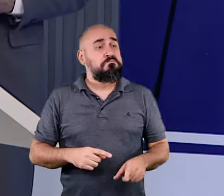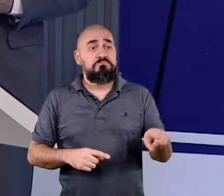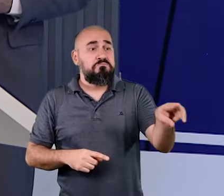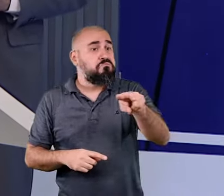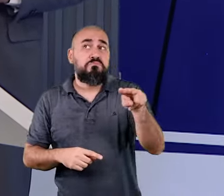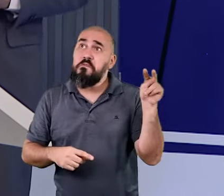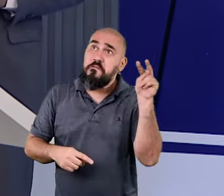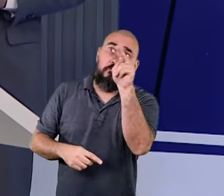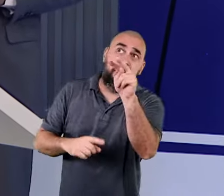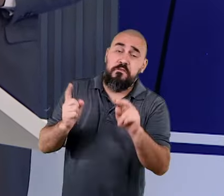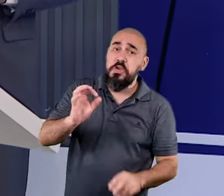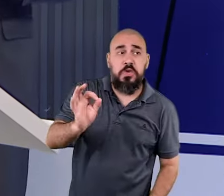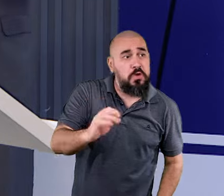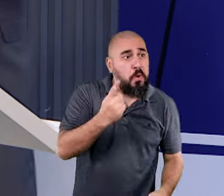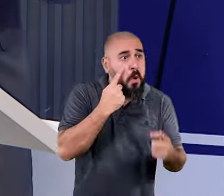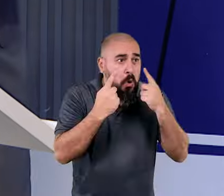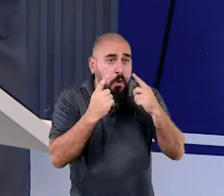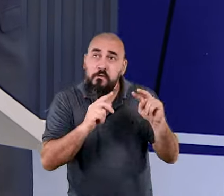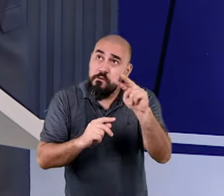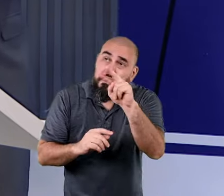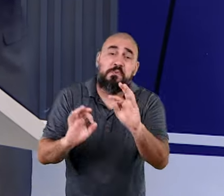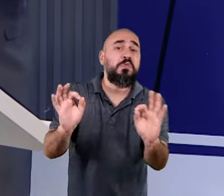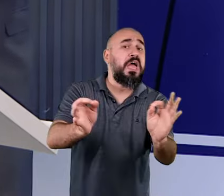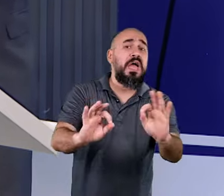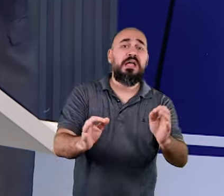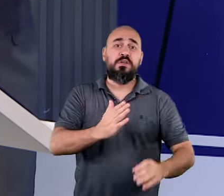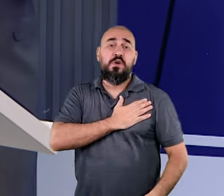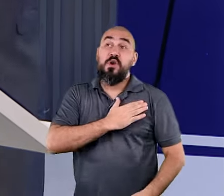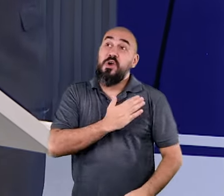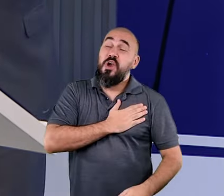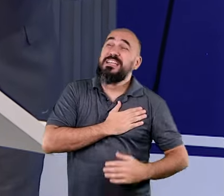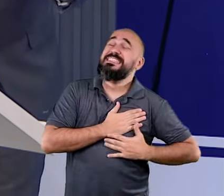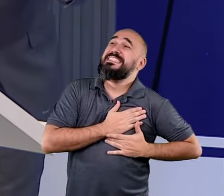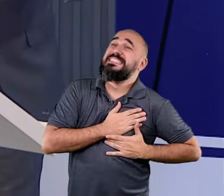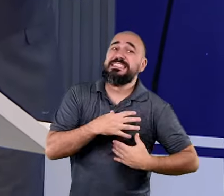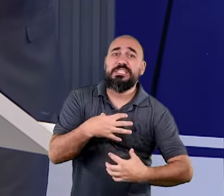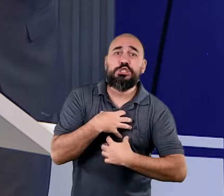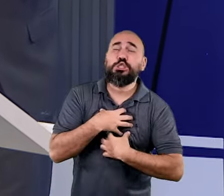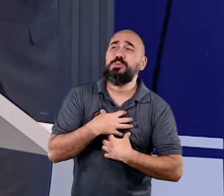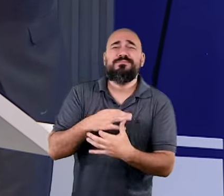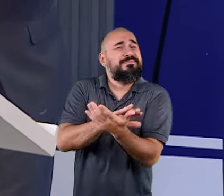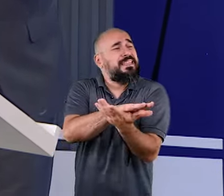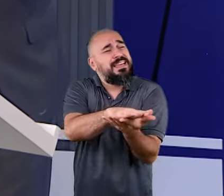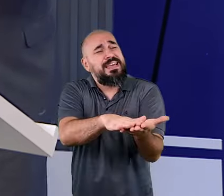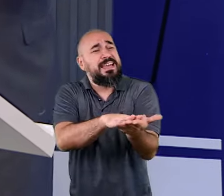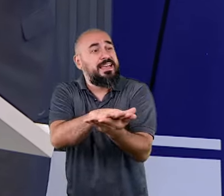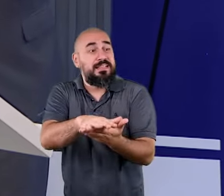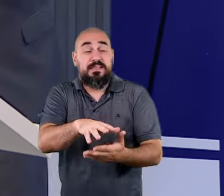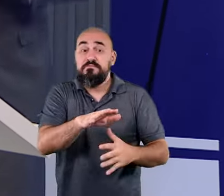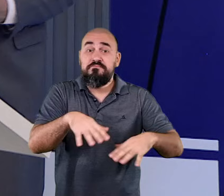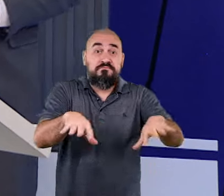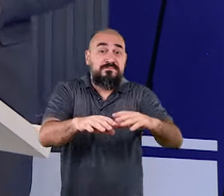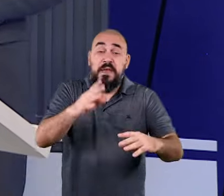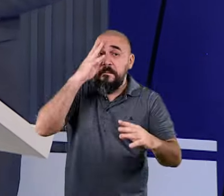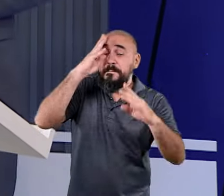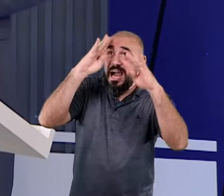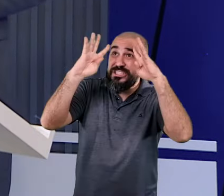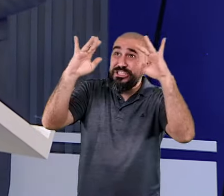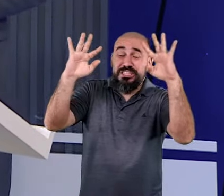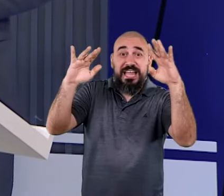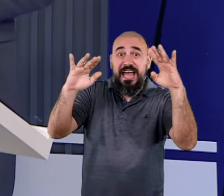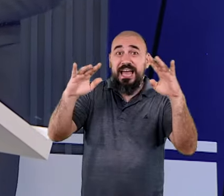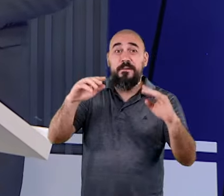nenhum coração jamais sentiu aquilo que Deus está preparando para todos aqueles que amam a sua